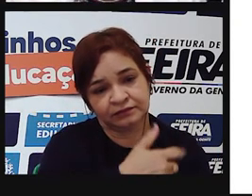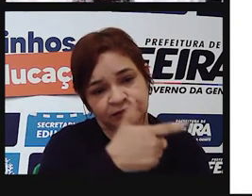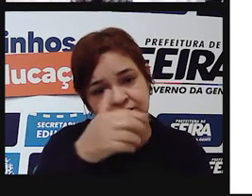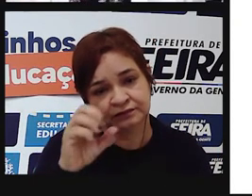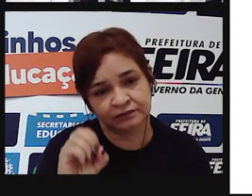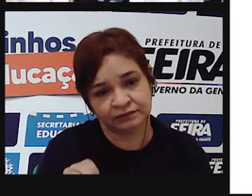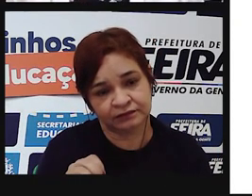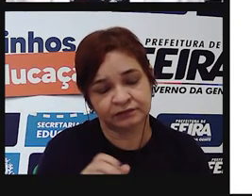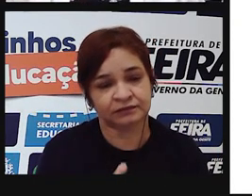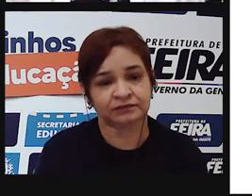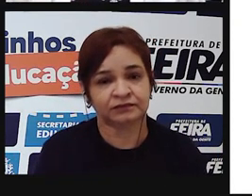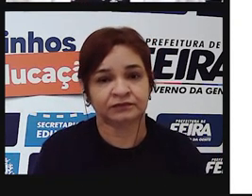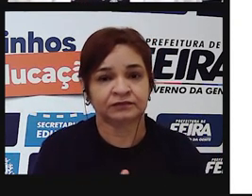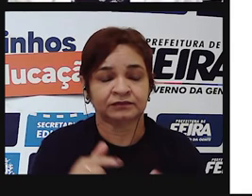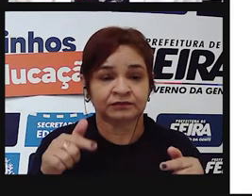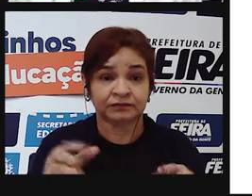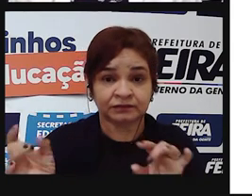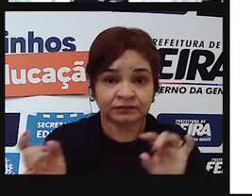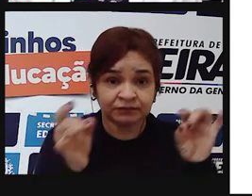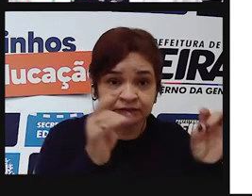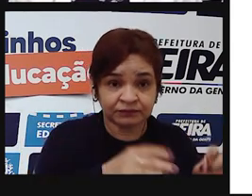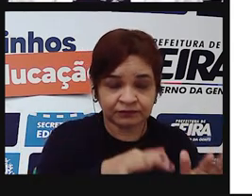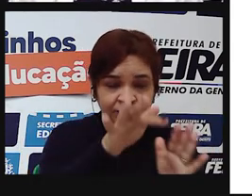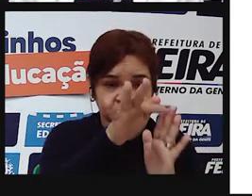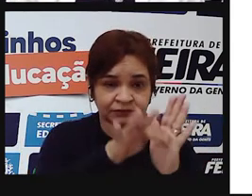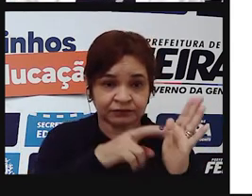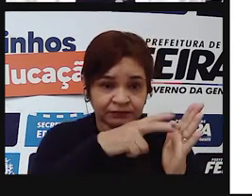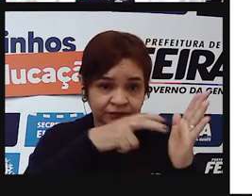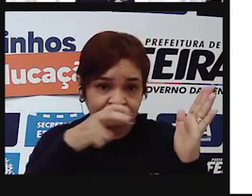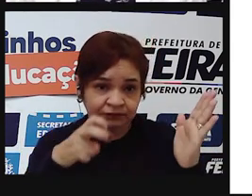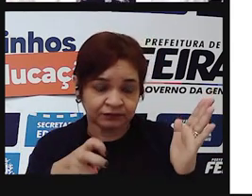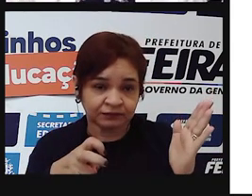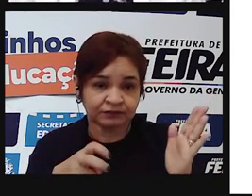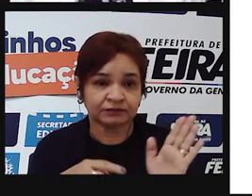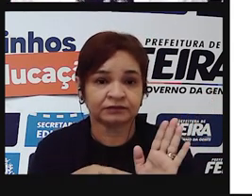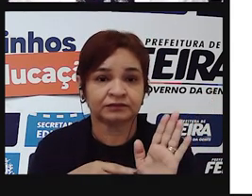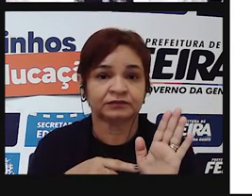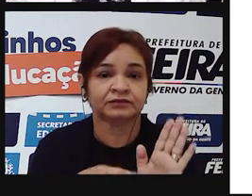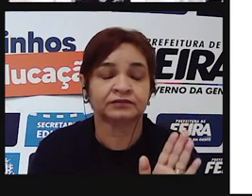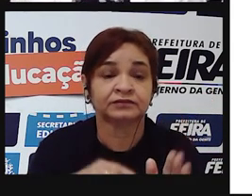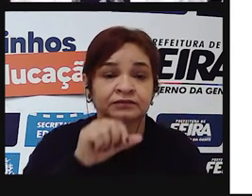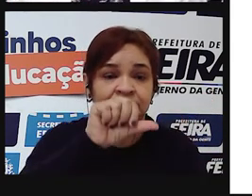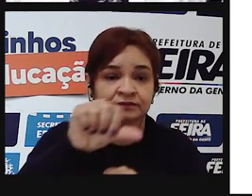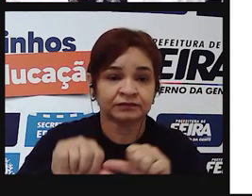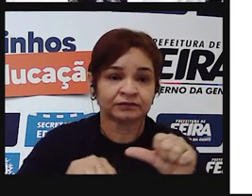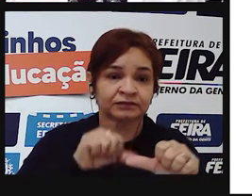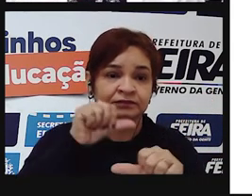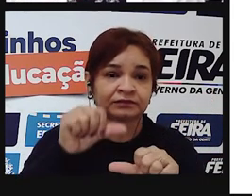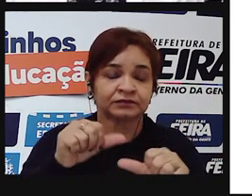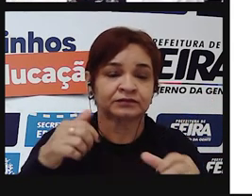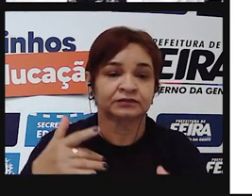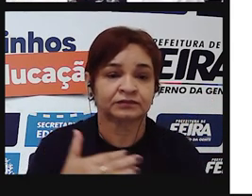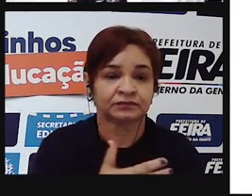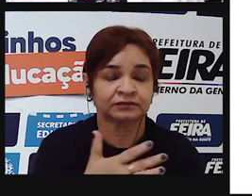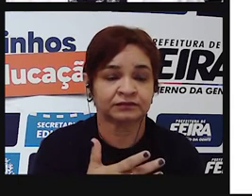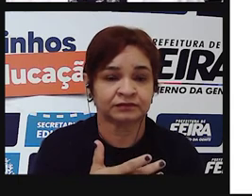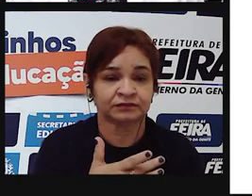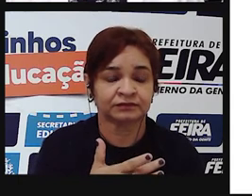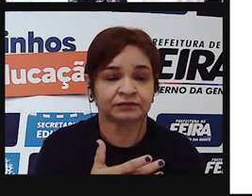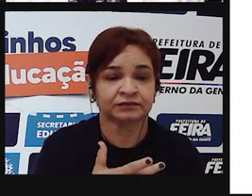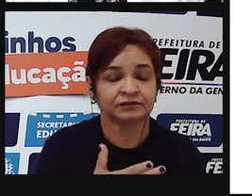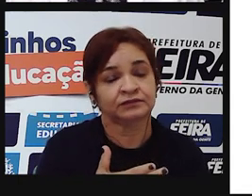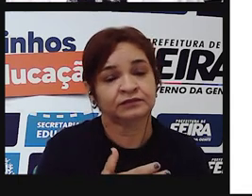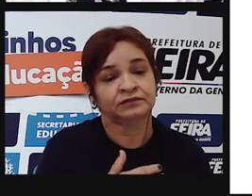20. Então, aqui nessa finalização do texto, mostra a evolução e a transformação da cidade de Feira